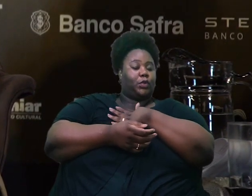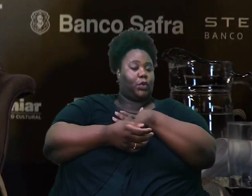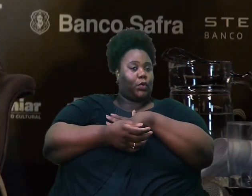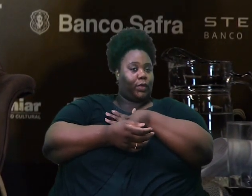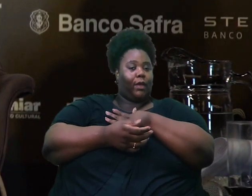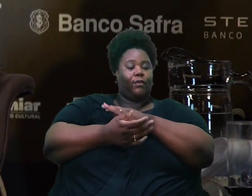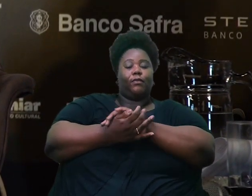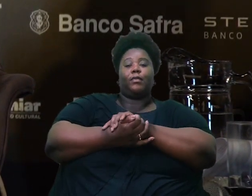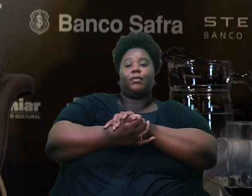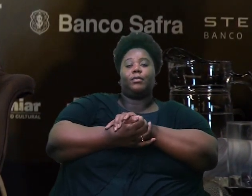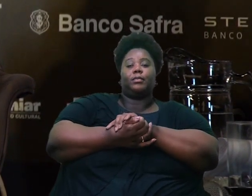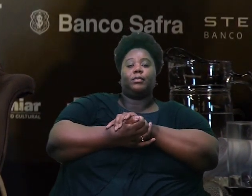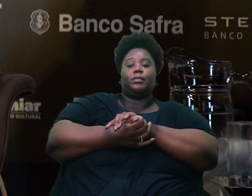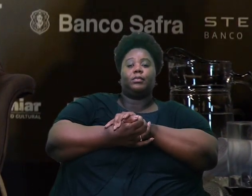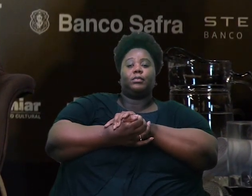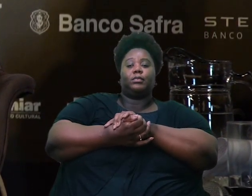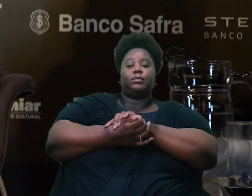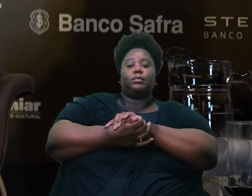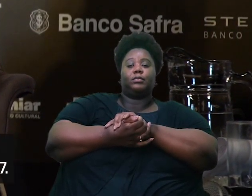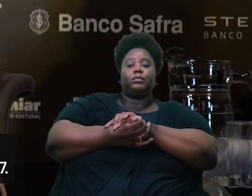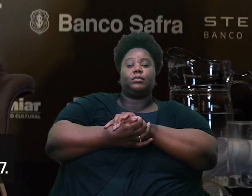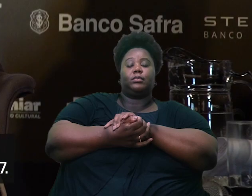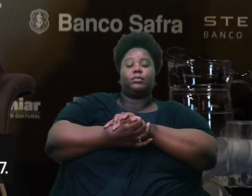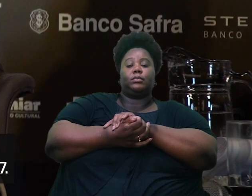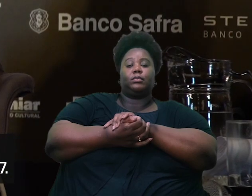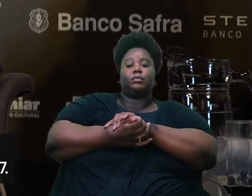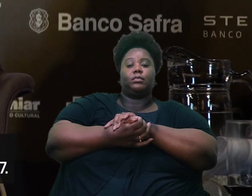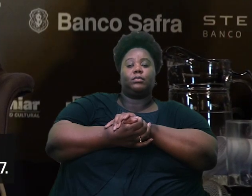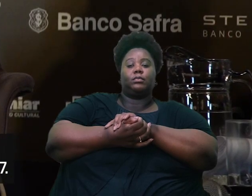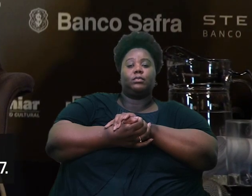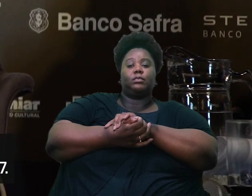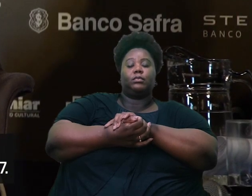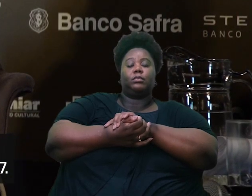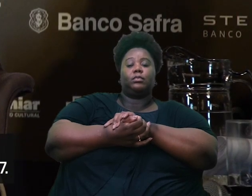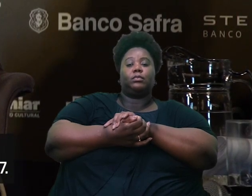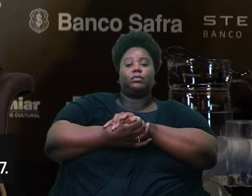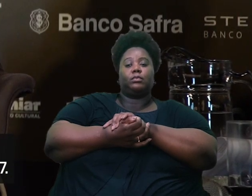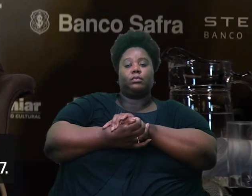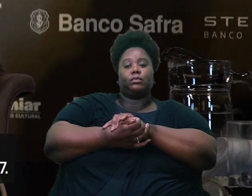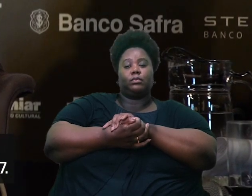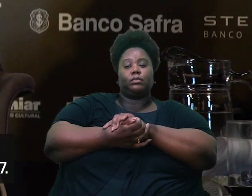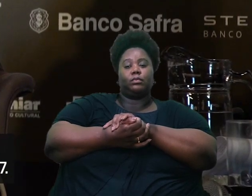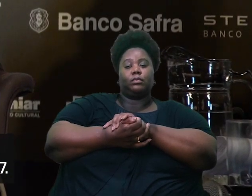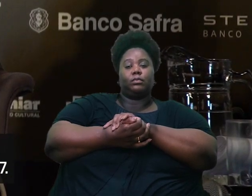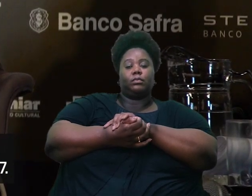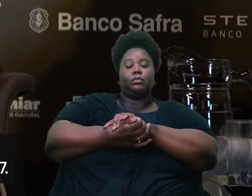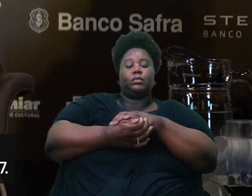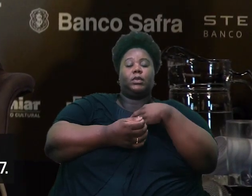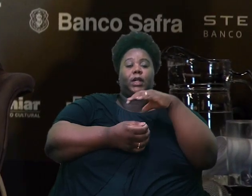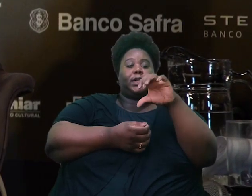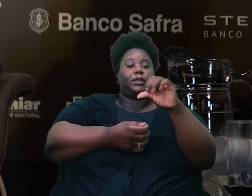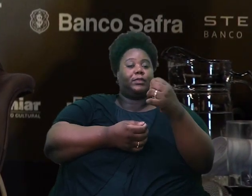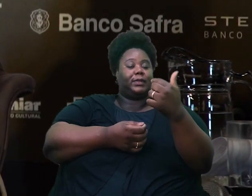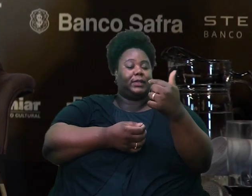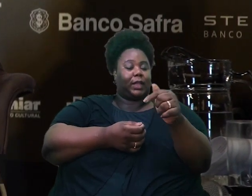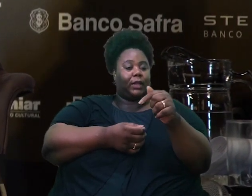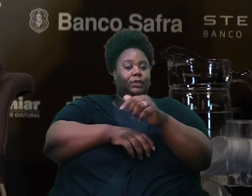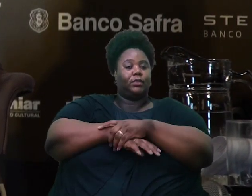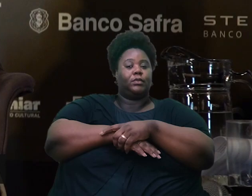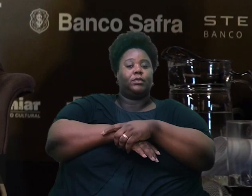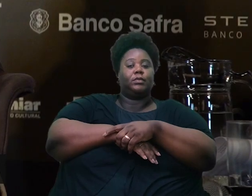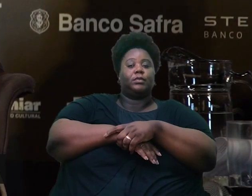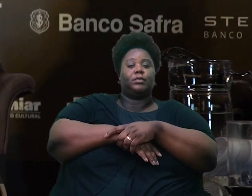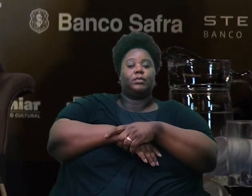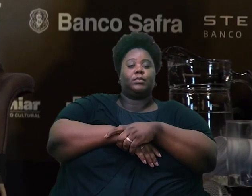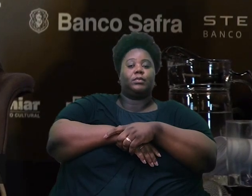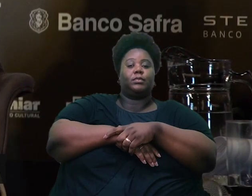reverenciava, né? O Afrografias da Memória. Na época que eu publiquei em 97, em